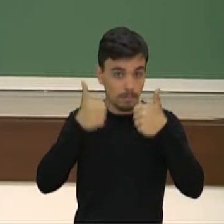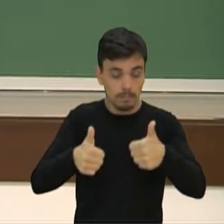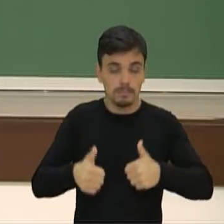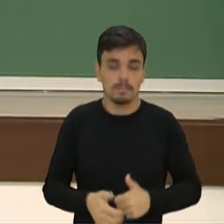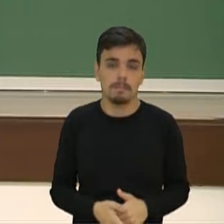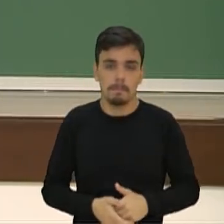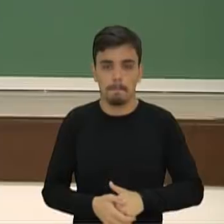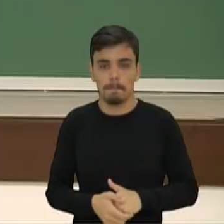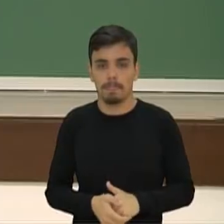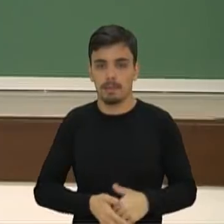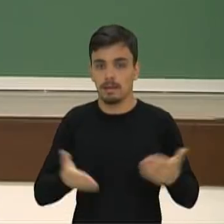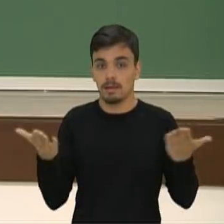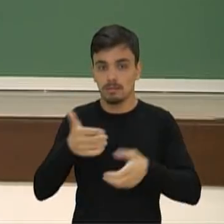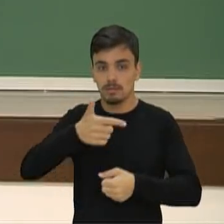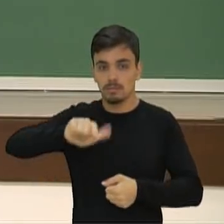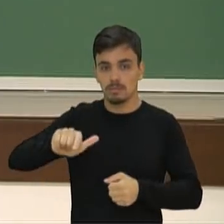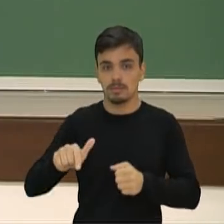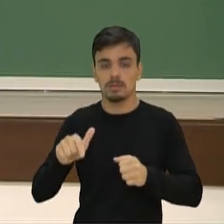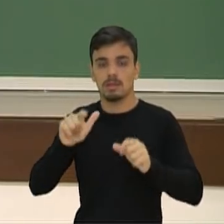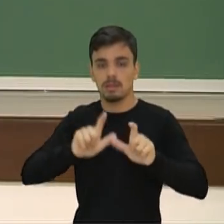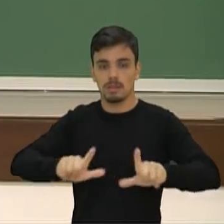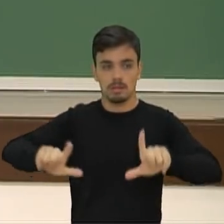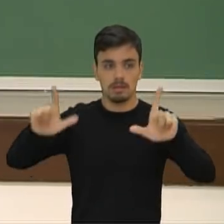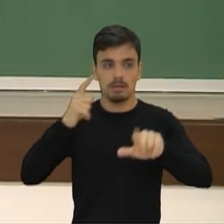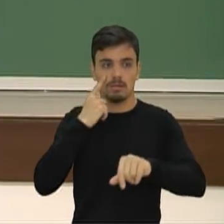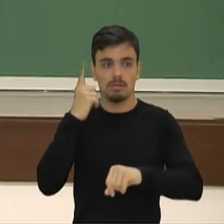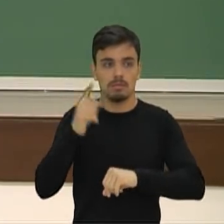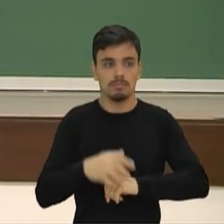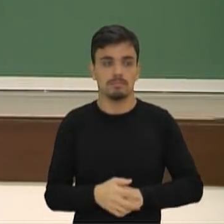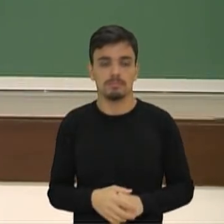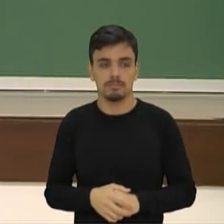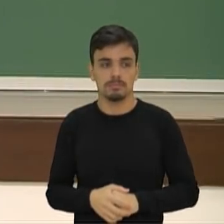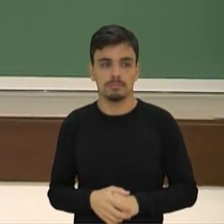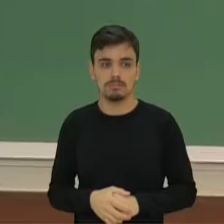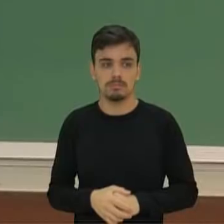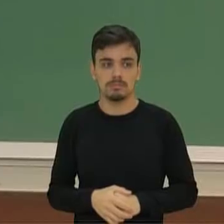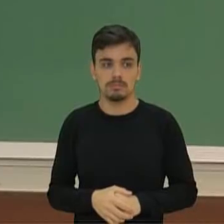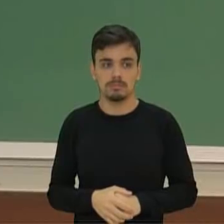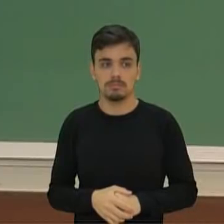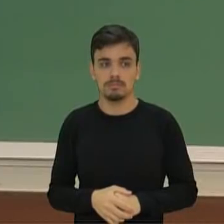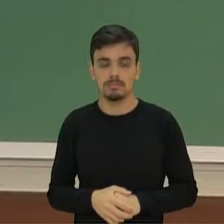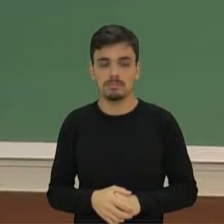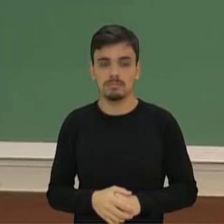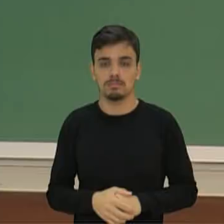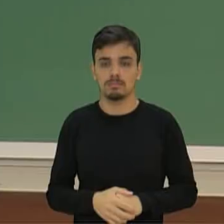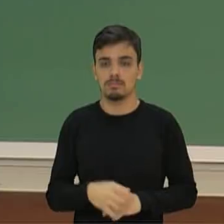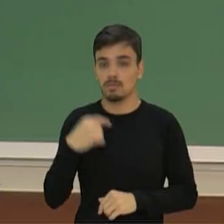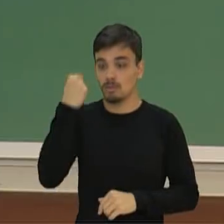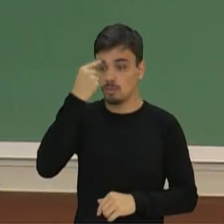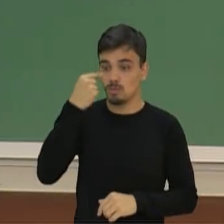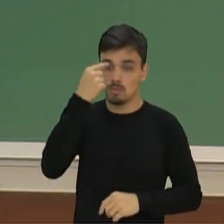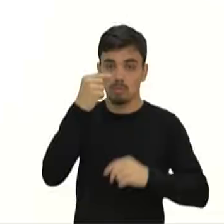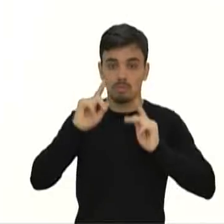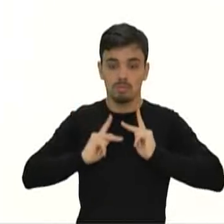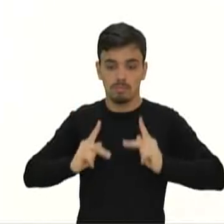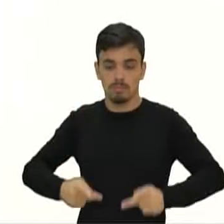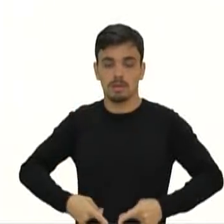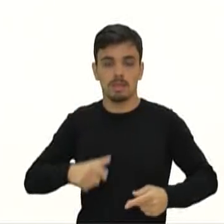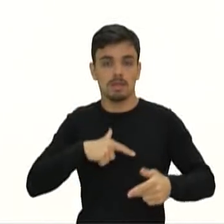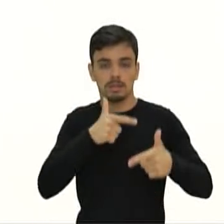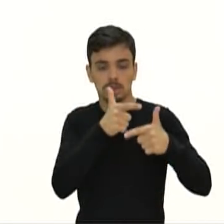Vamos então ali para a nossa próxima tela, me acompanhe aqui. Bom, olha o que ele diz ali, ó. O olho humano é dividido